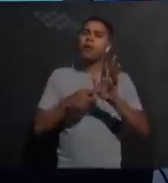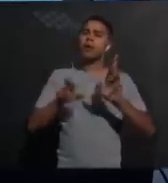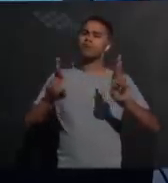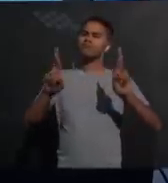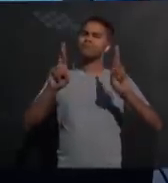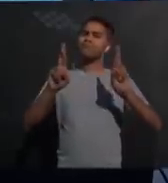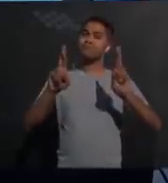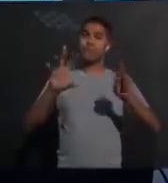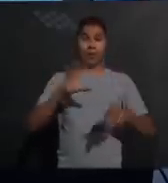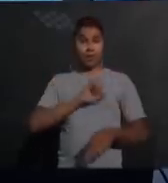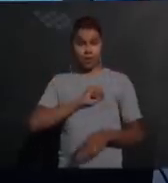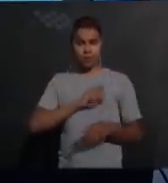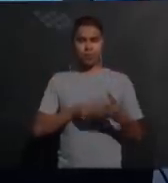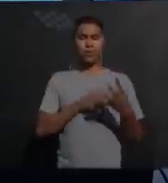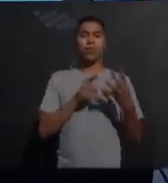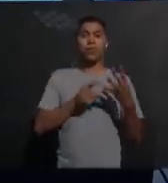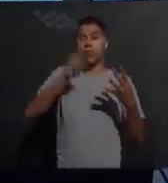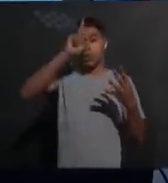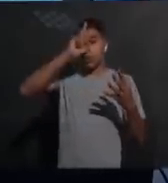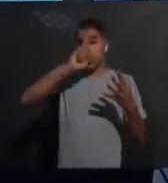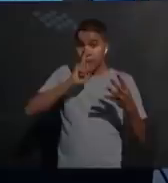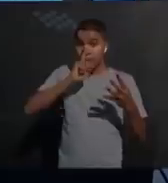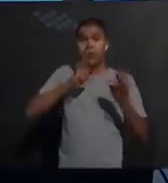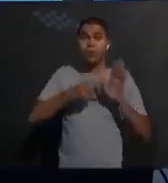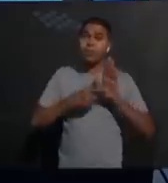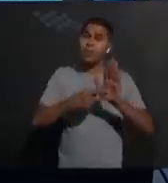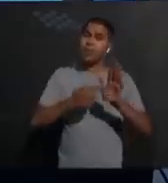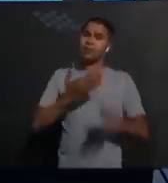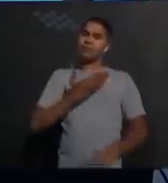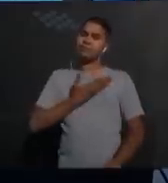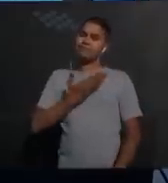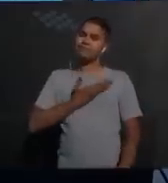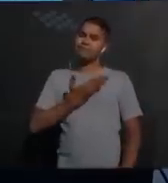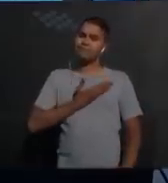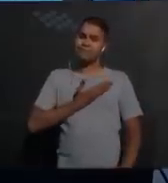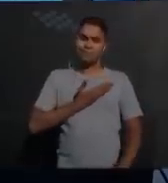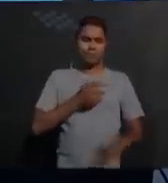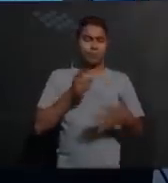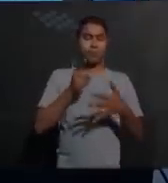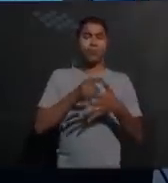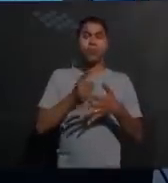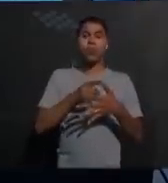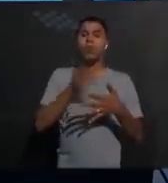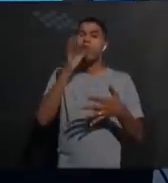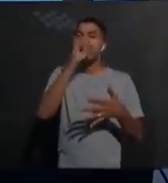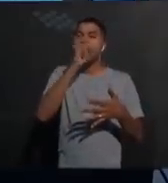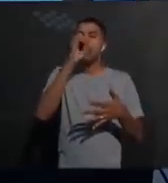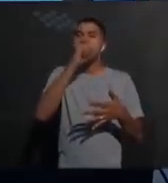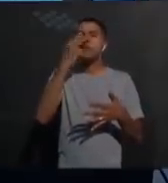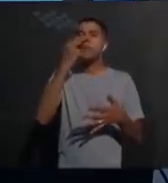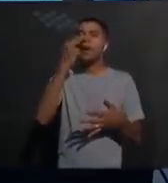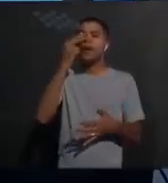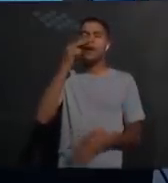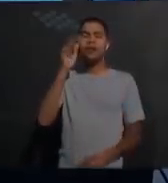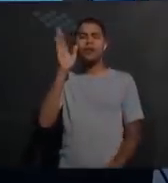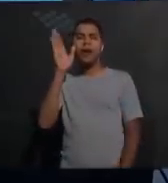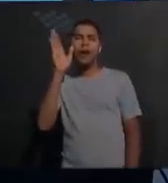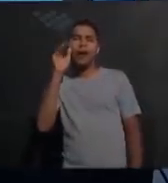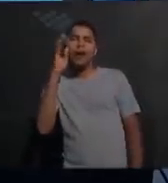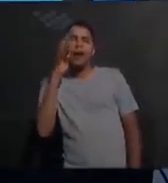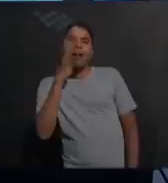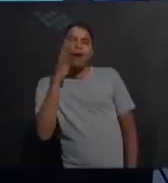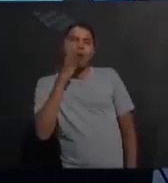amor o amarelo representa a amizade o laranja admiração o